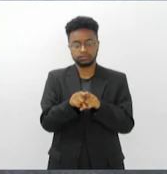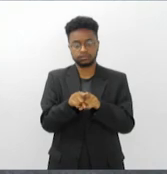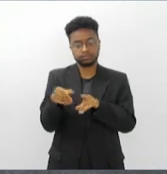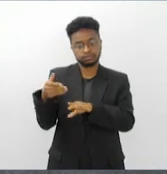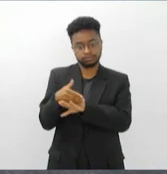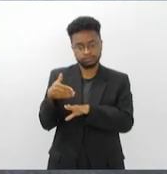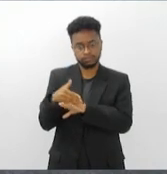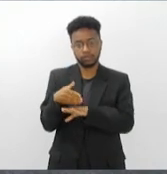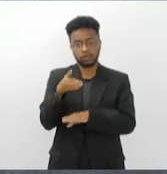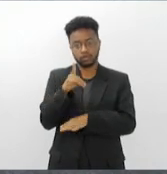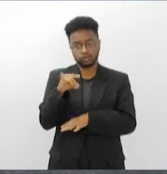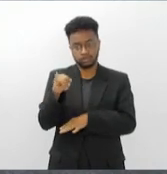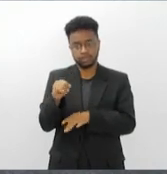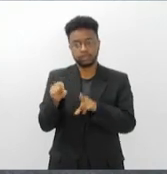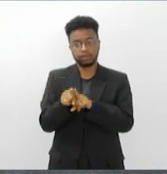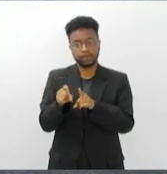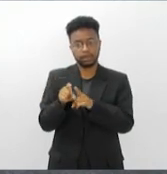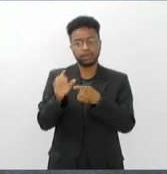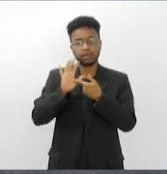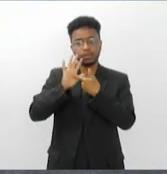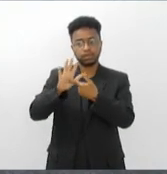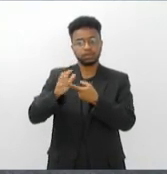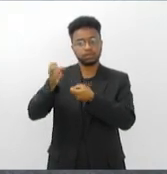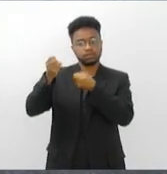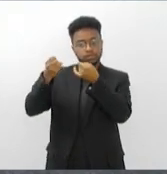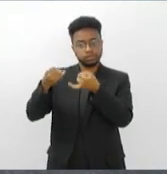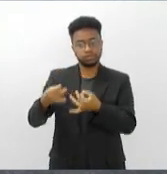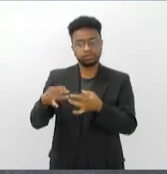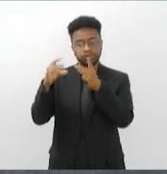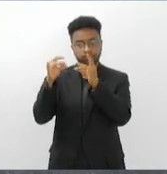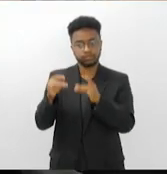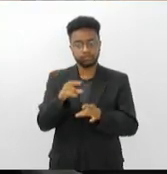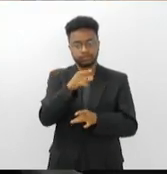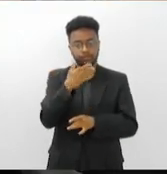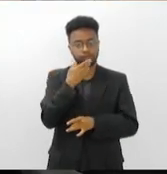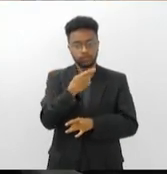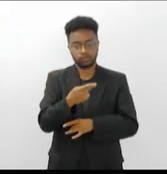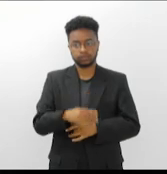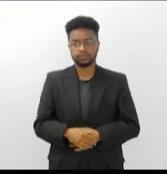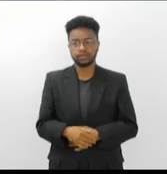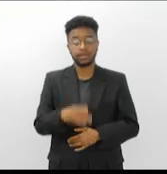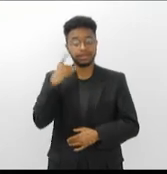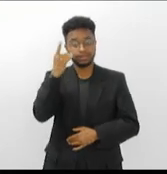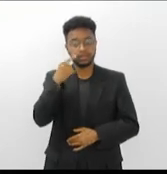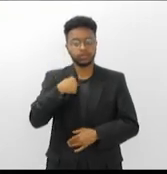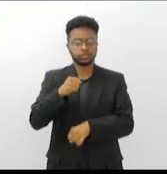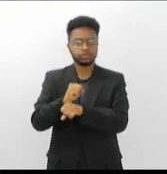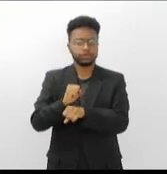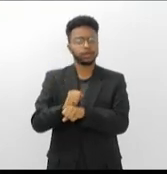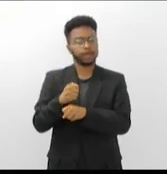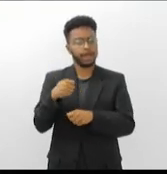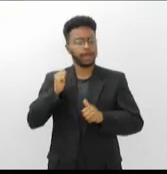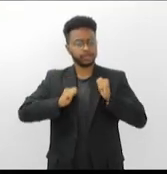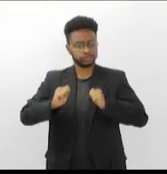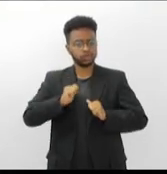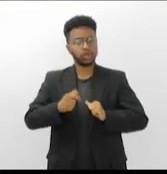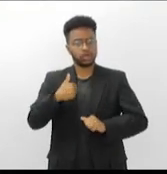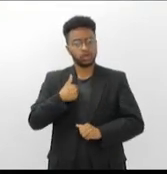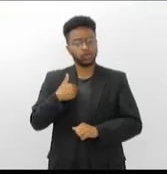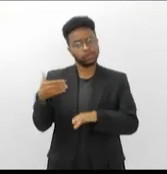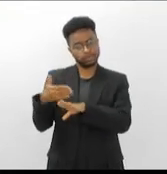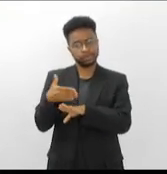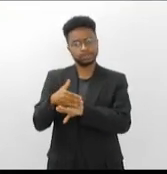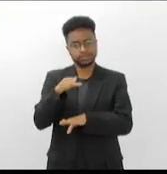dia e trazer todas as reivindicações de vocês aí. Deputado, eu estou aguardando ansiosamente. Aliás, eu só estou nessa